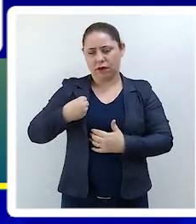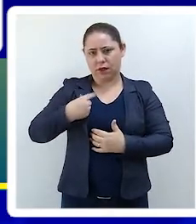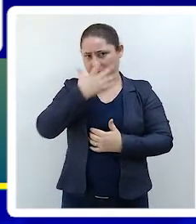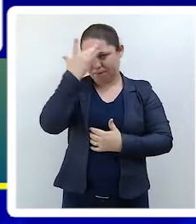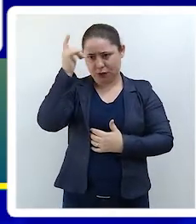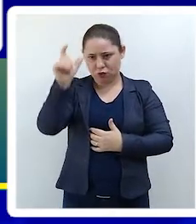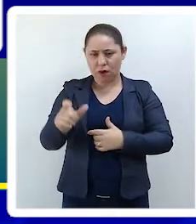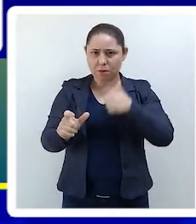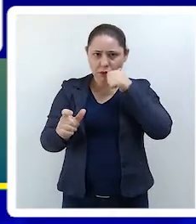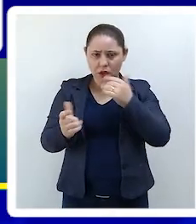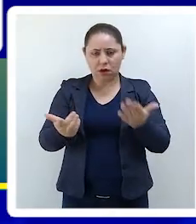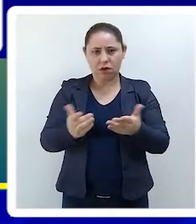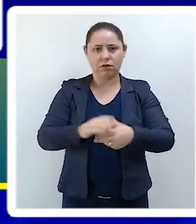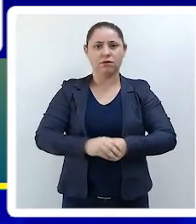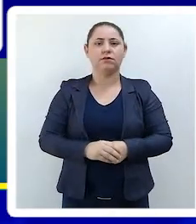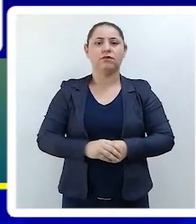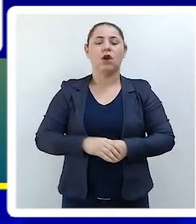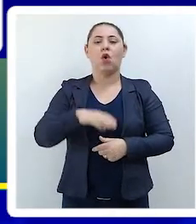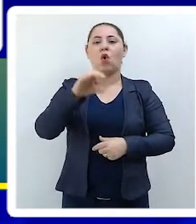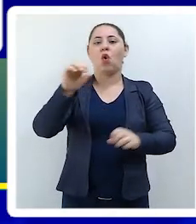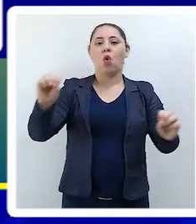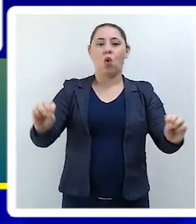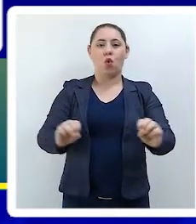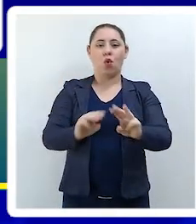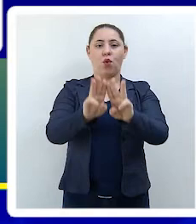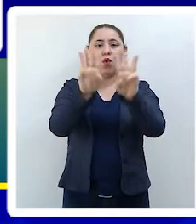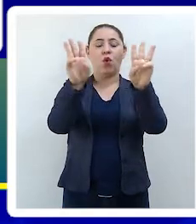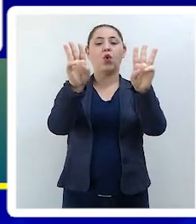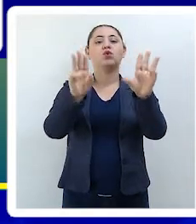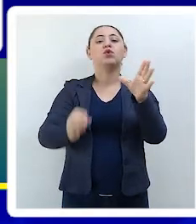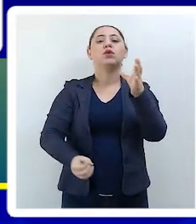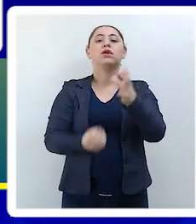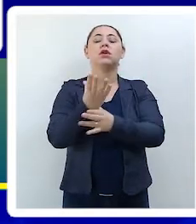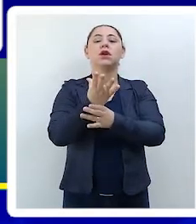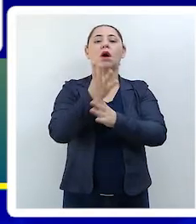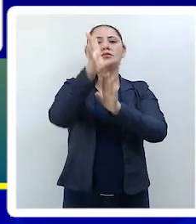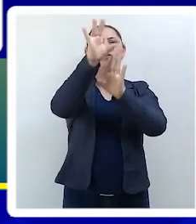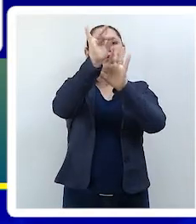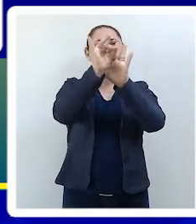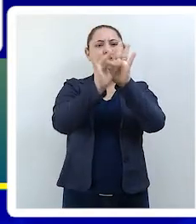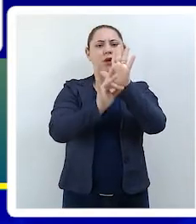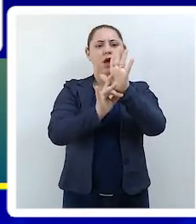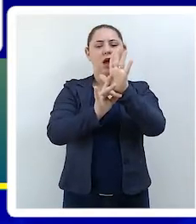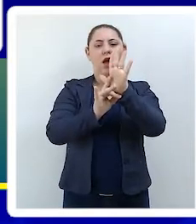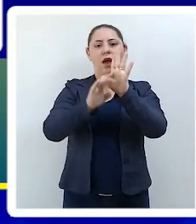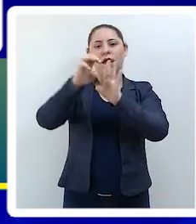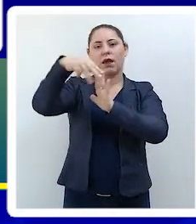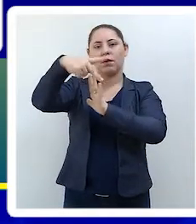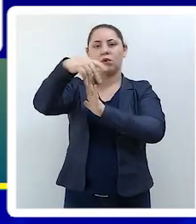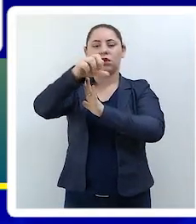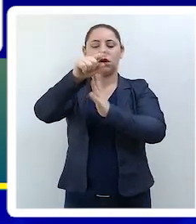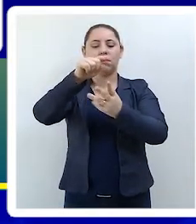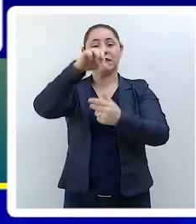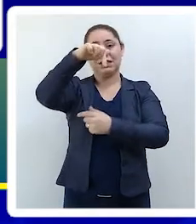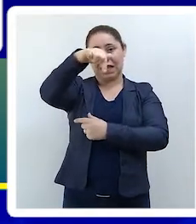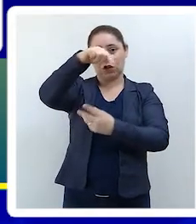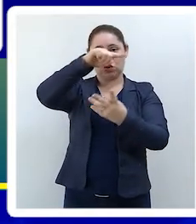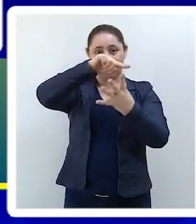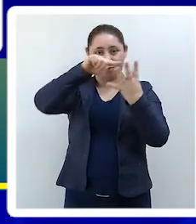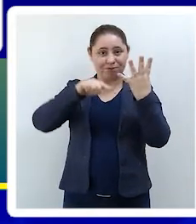dessas mulheres, a ONU, ela criou os chamados princípios do empoderamento feminino. São 7